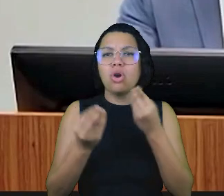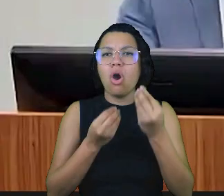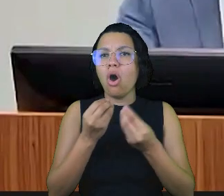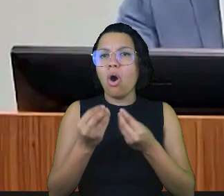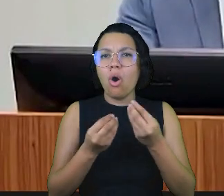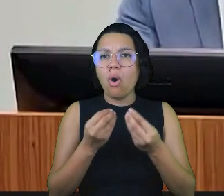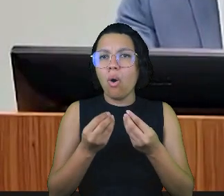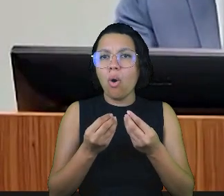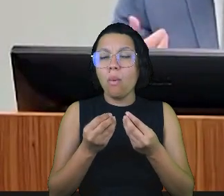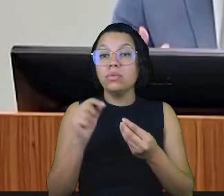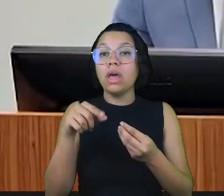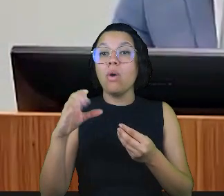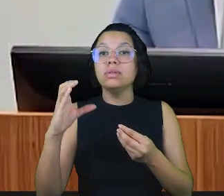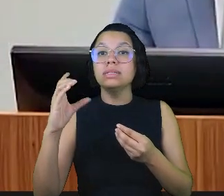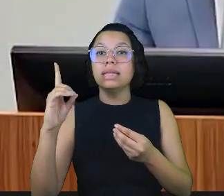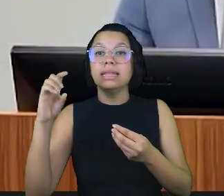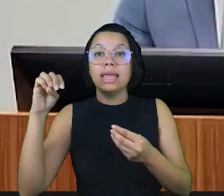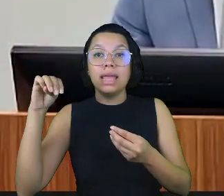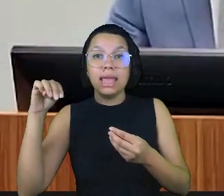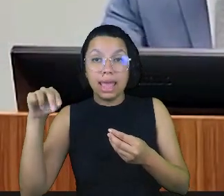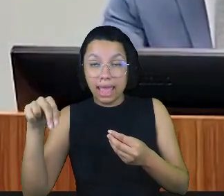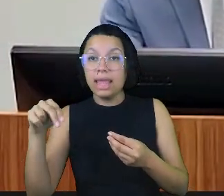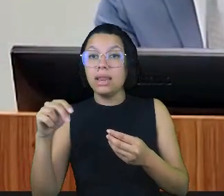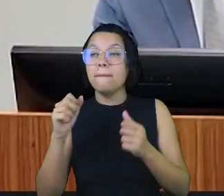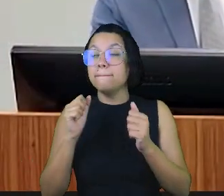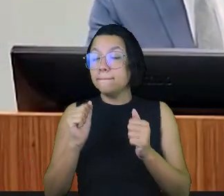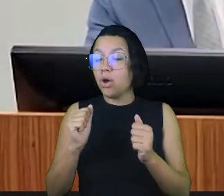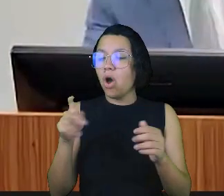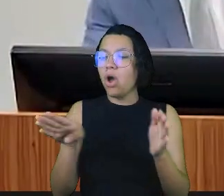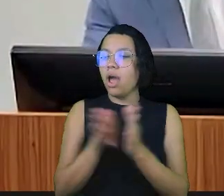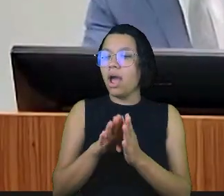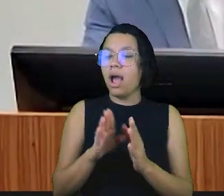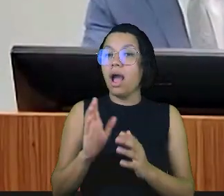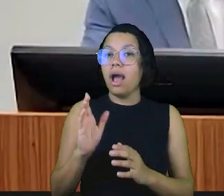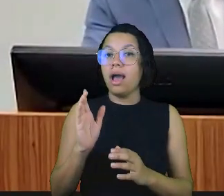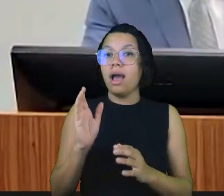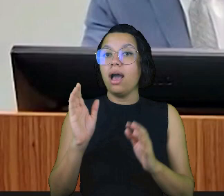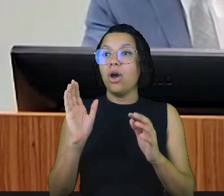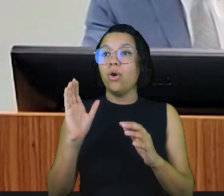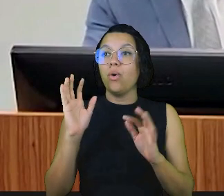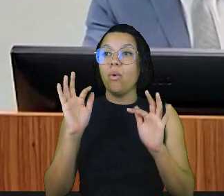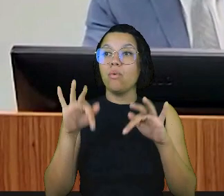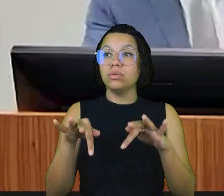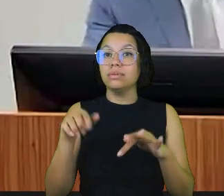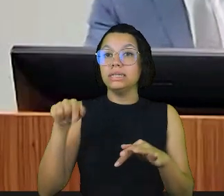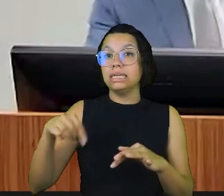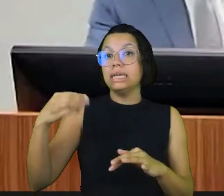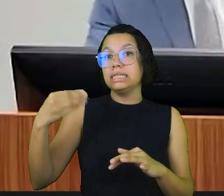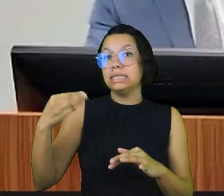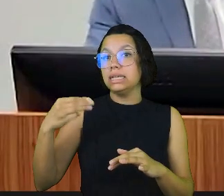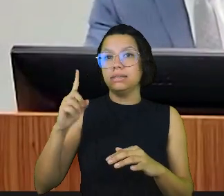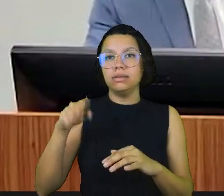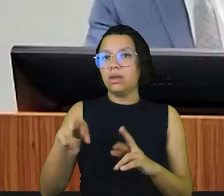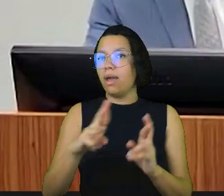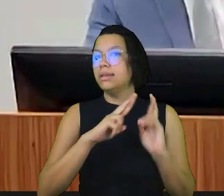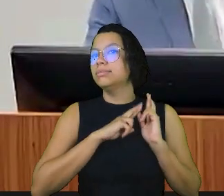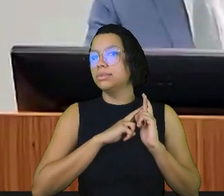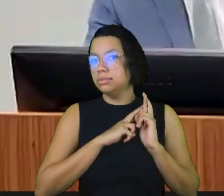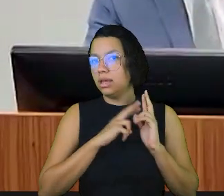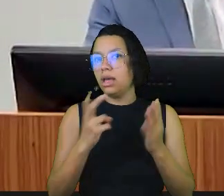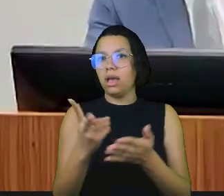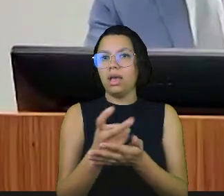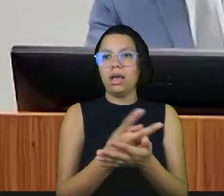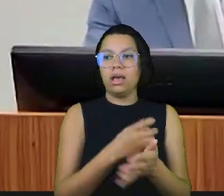do CTN, eu posso chegar à conclusão de que esse terceiro não é responsável